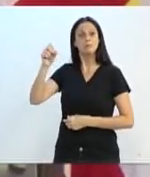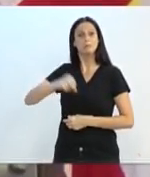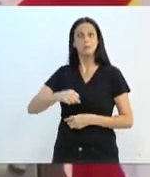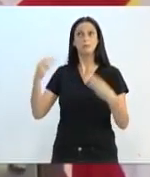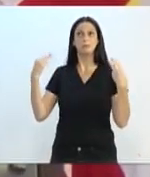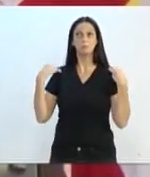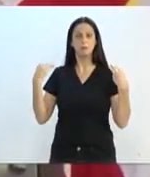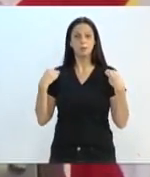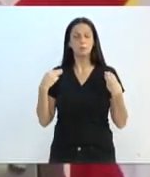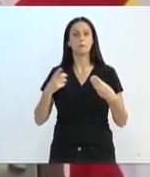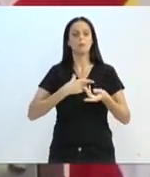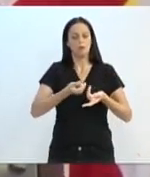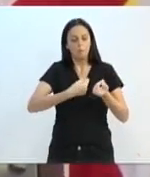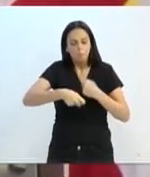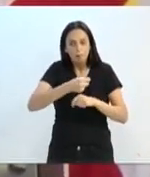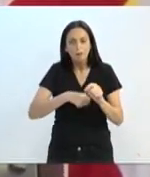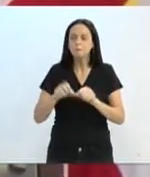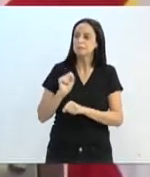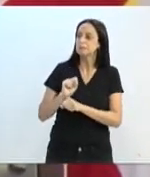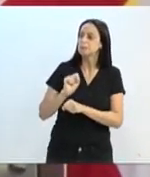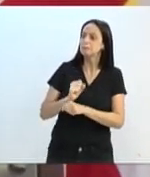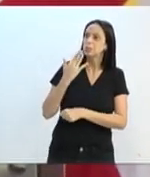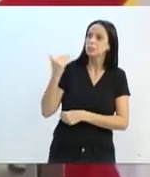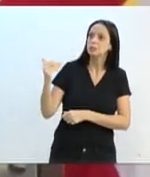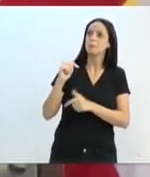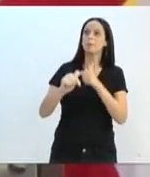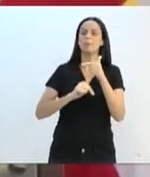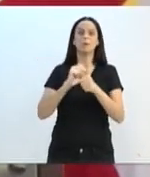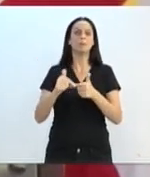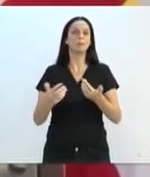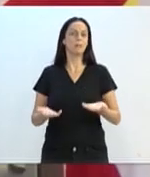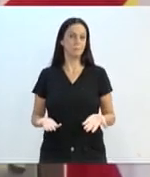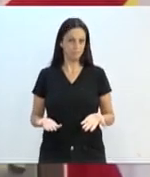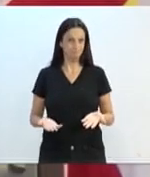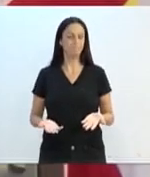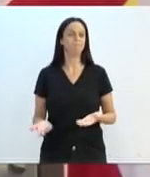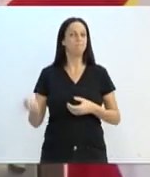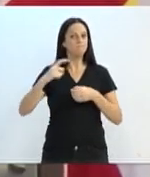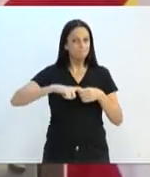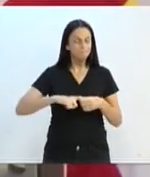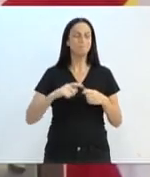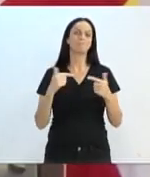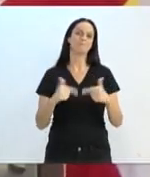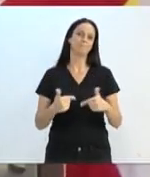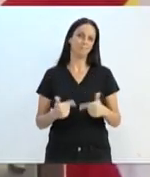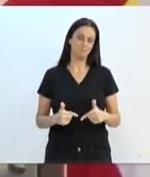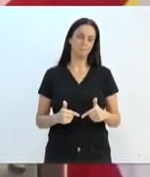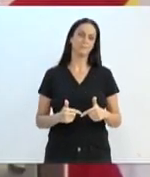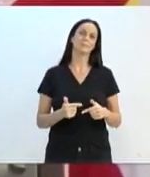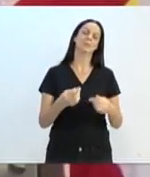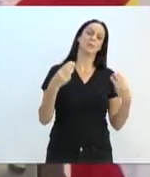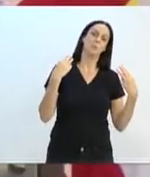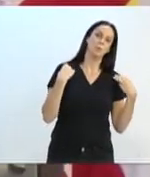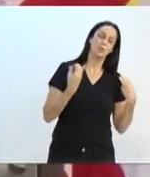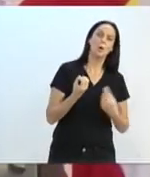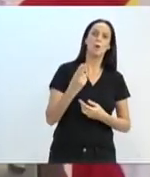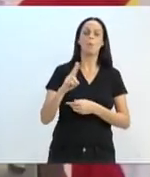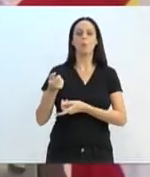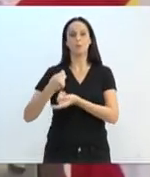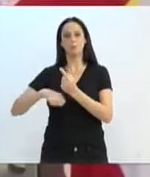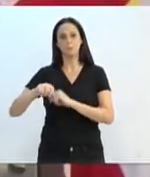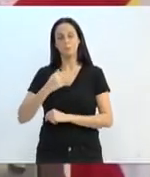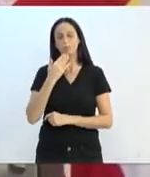cobradores na cidade, esperando a sua vaga para voltar trabalhar aí como motorista e cobrador de novo. Então, peço